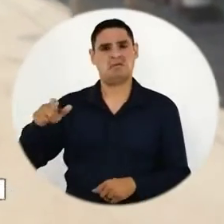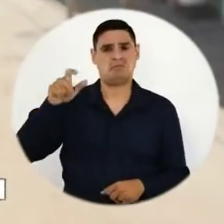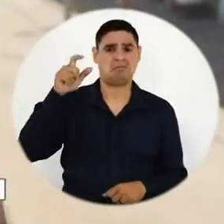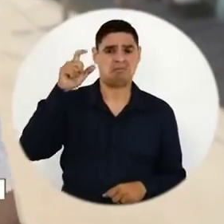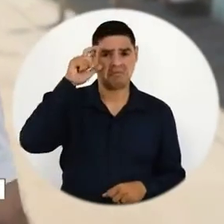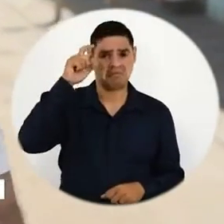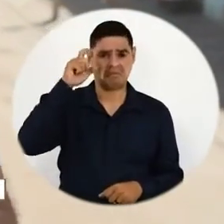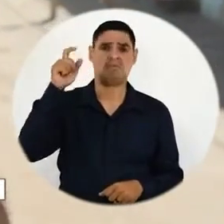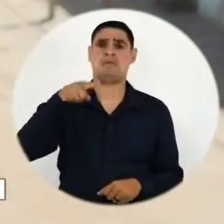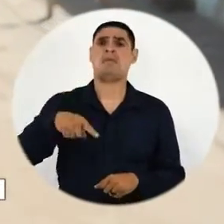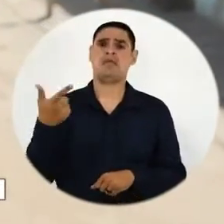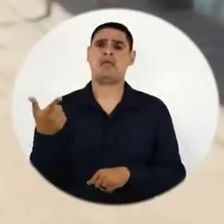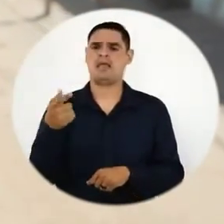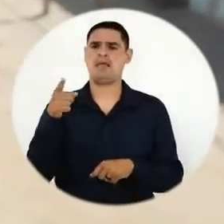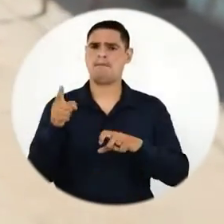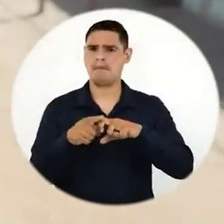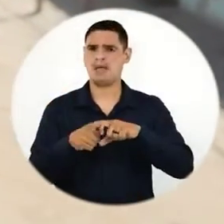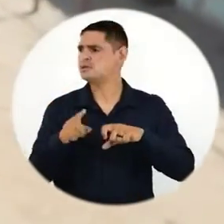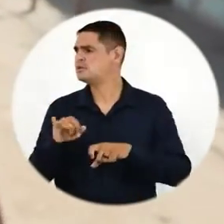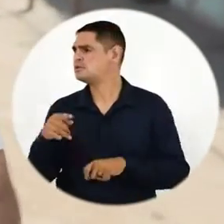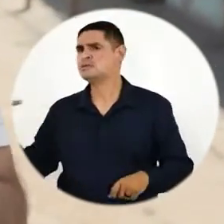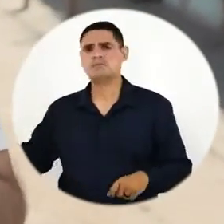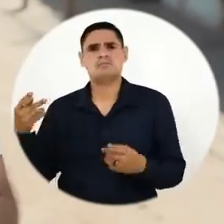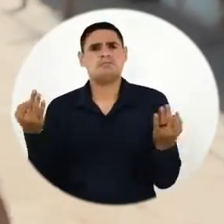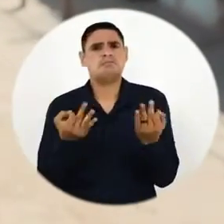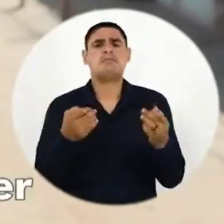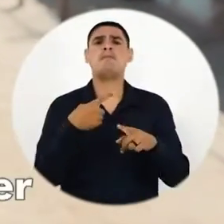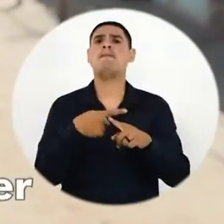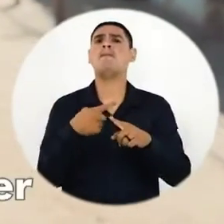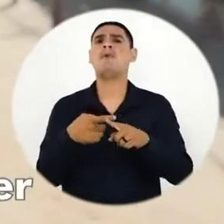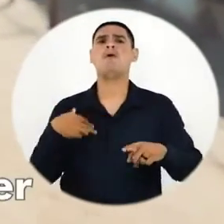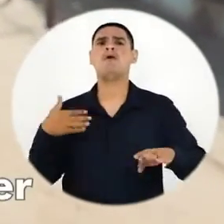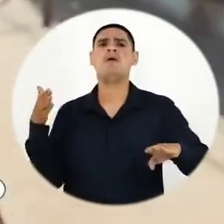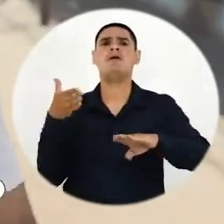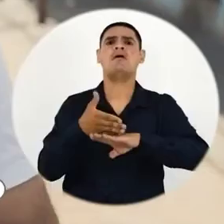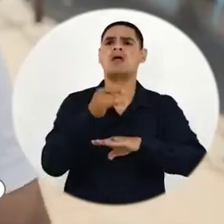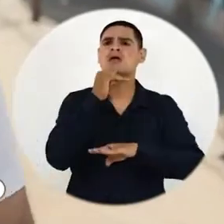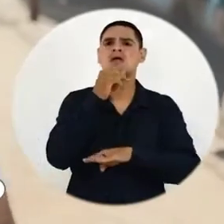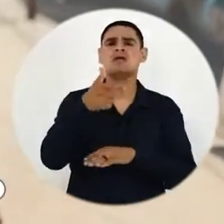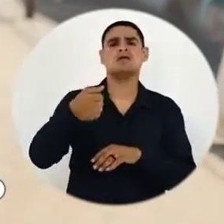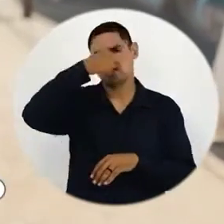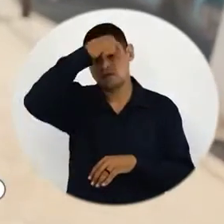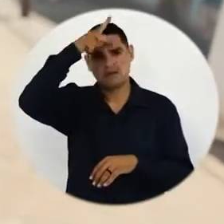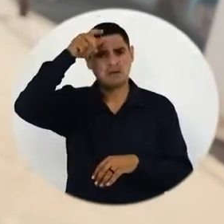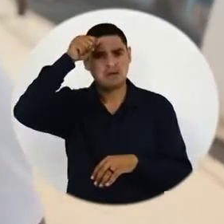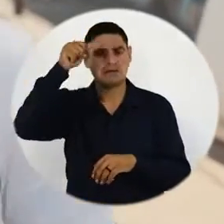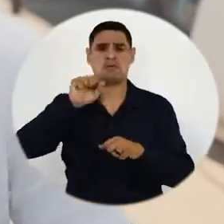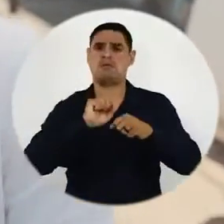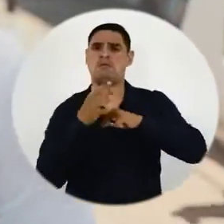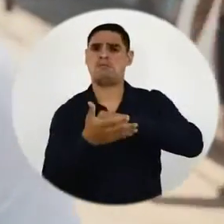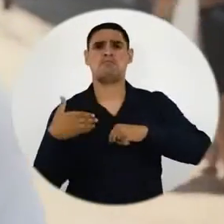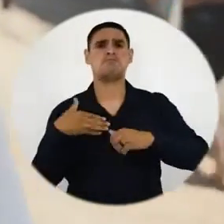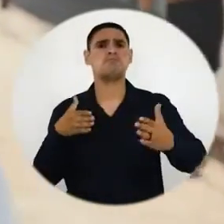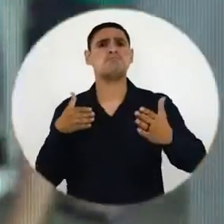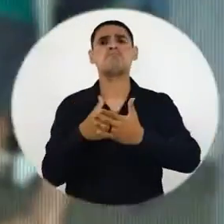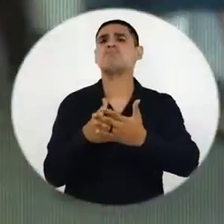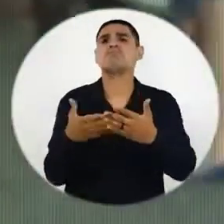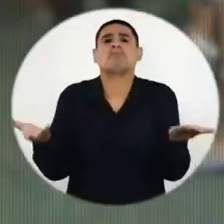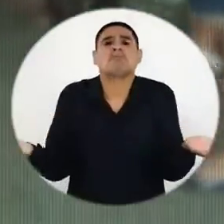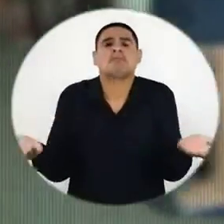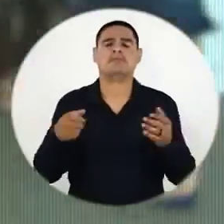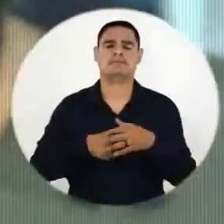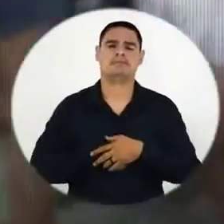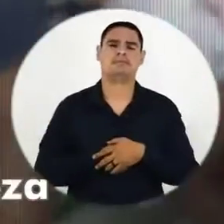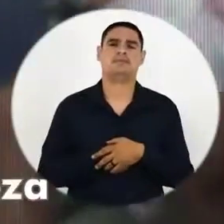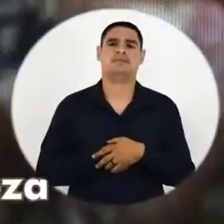médico. Aliás, se a saúde pública está tão boa, o candidato dos Ferreira Gomes deveria ter ido a um hospital público quando teve a Covid-19. Vamos